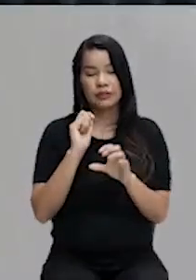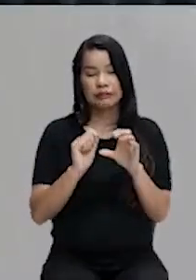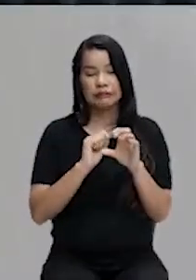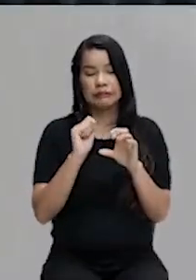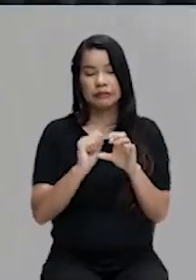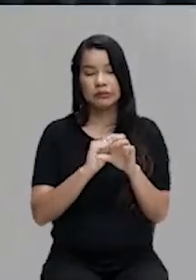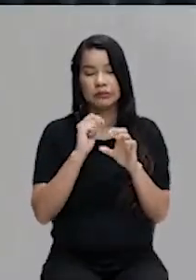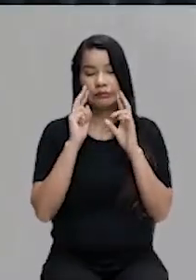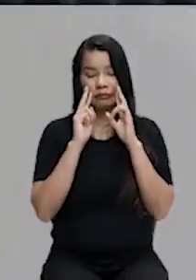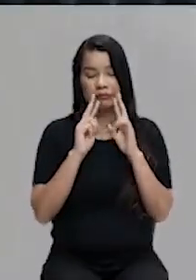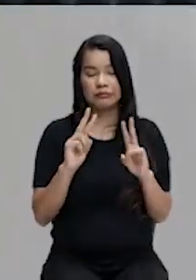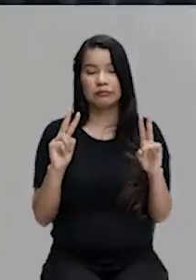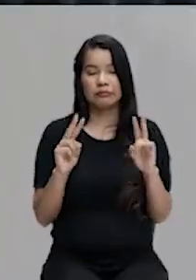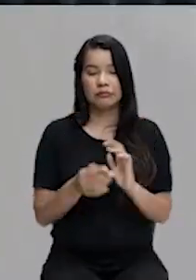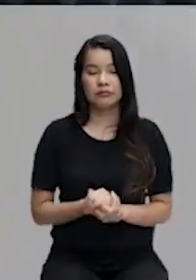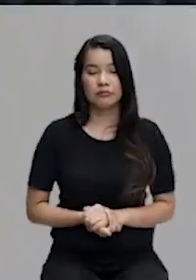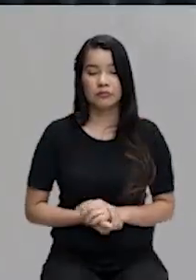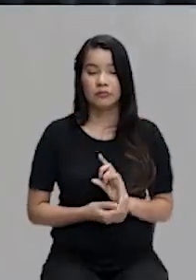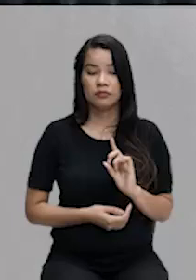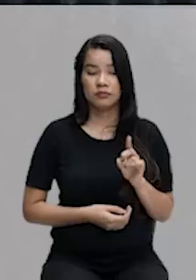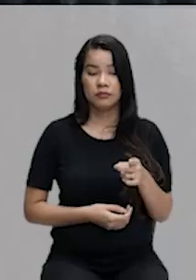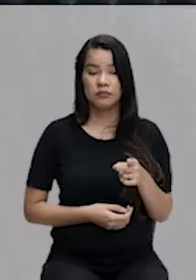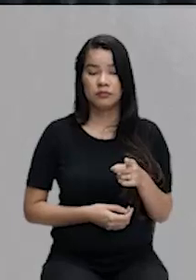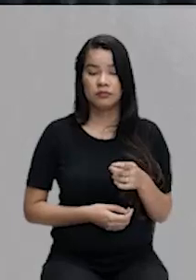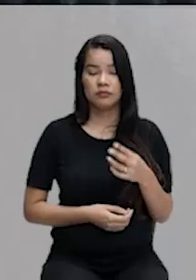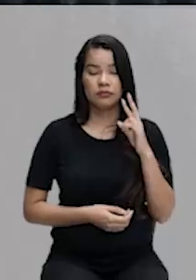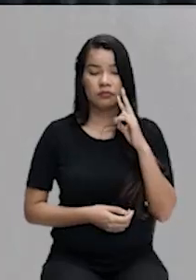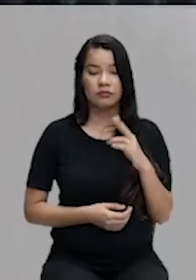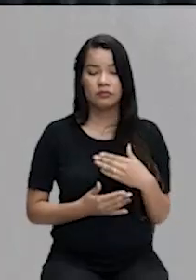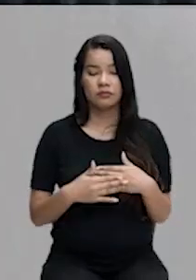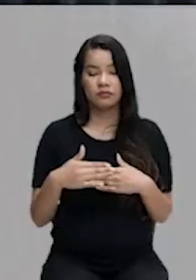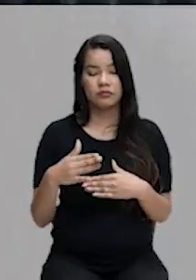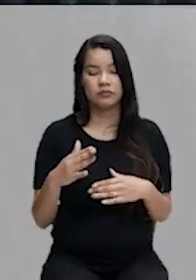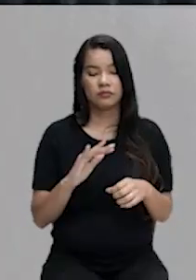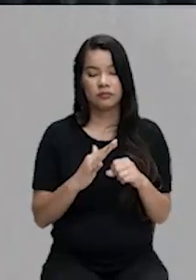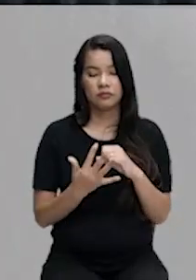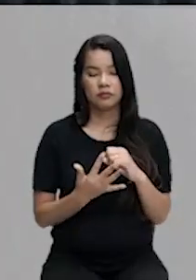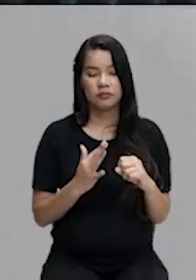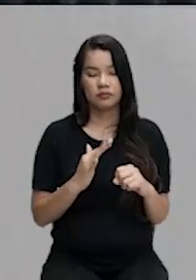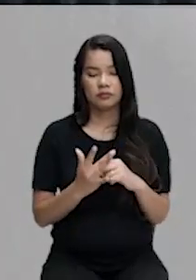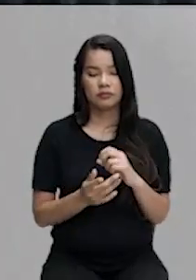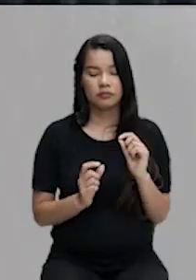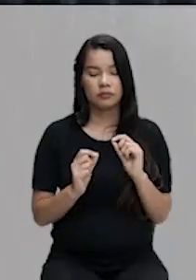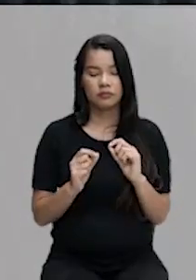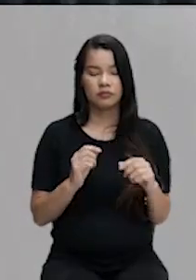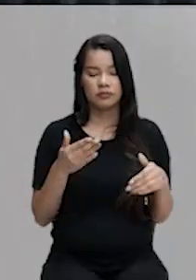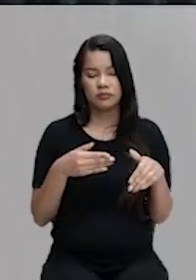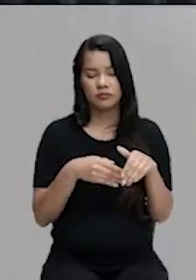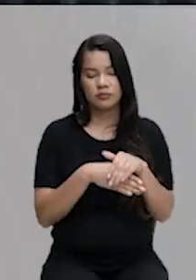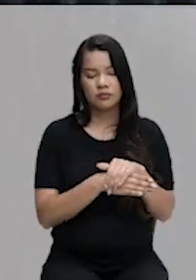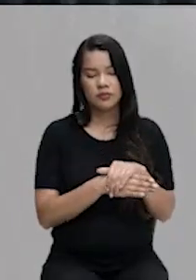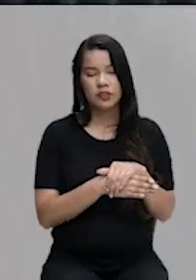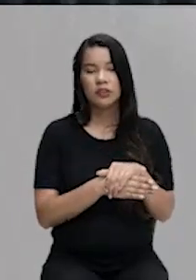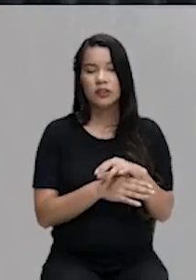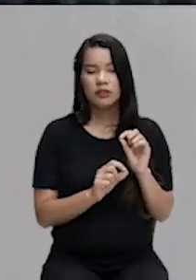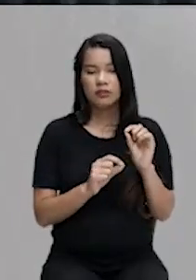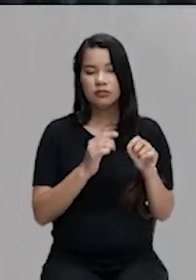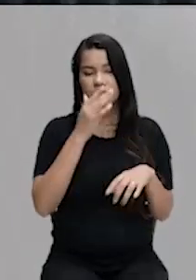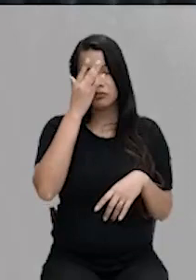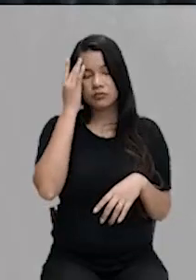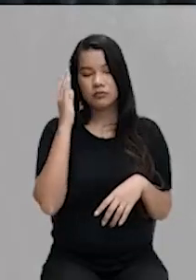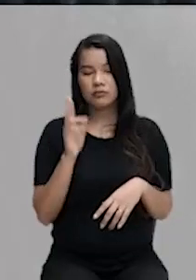de horas de vídeo. E aí, vocês viram, durante a pandemia, que foi meio que um refúgio para as pessoas poderem